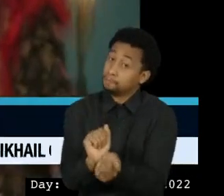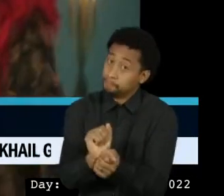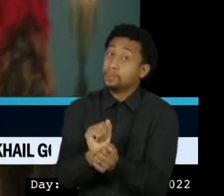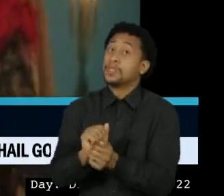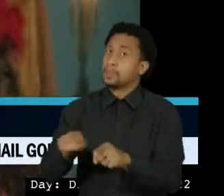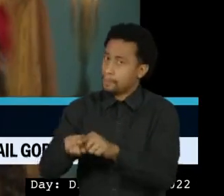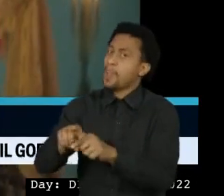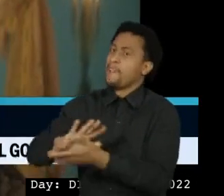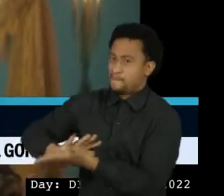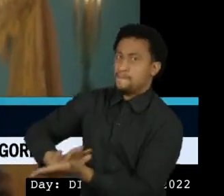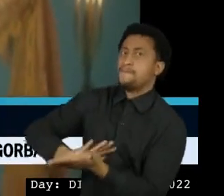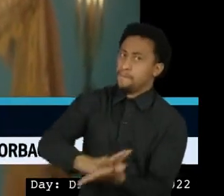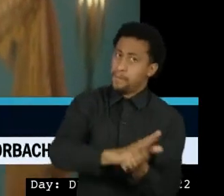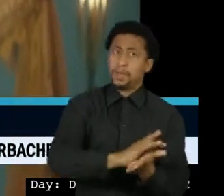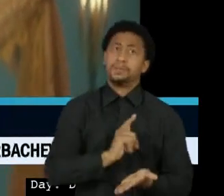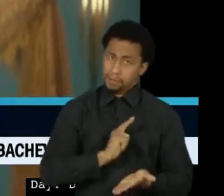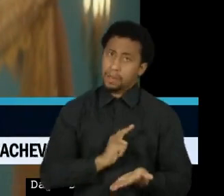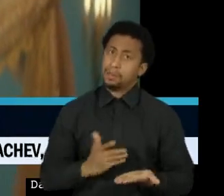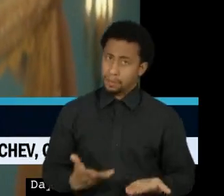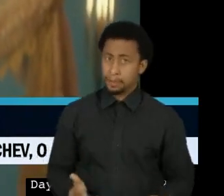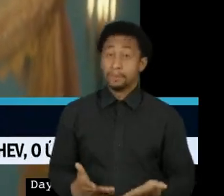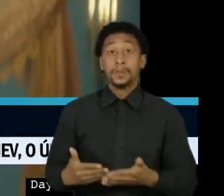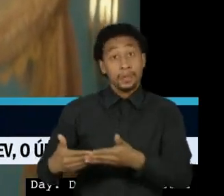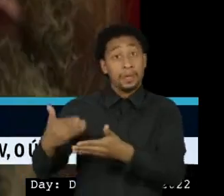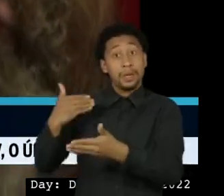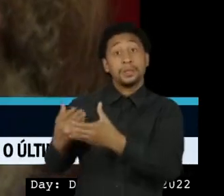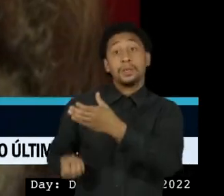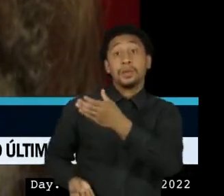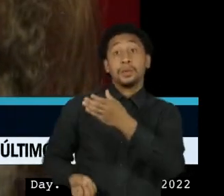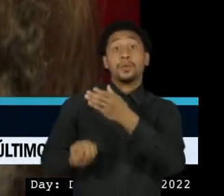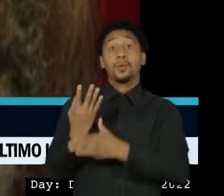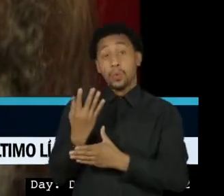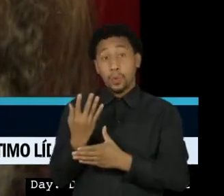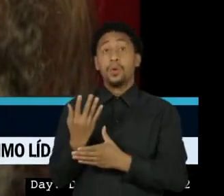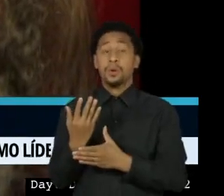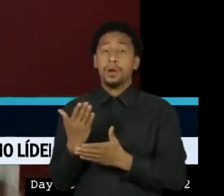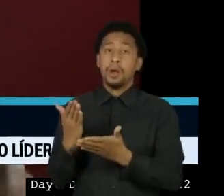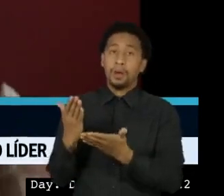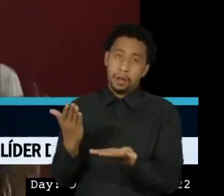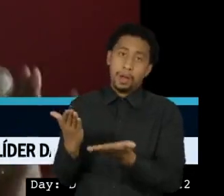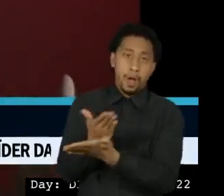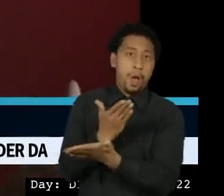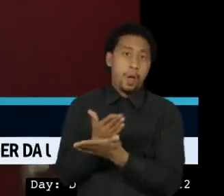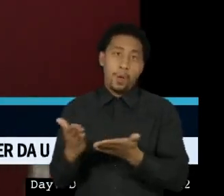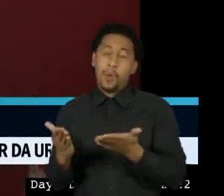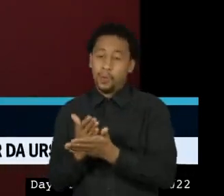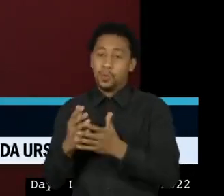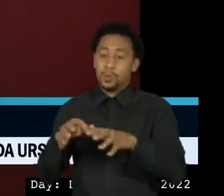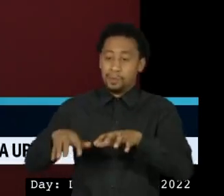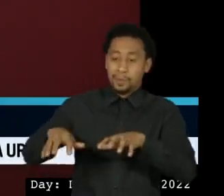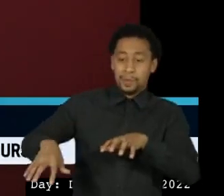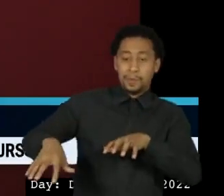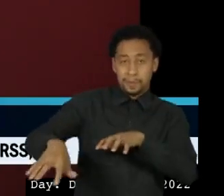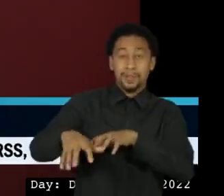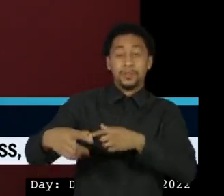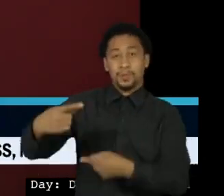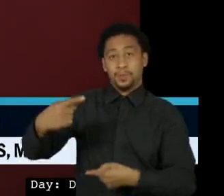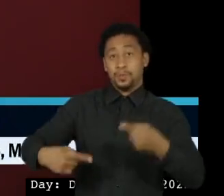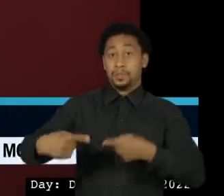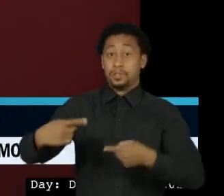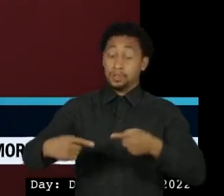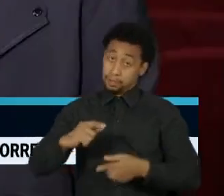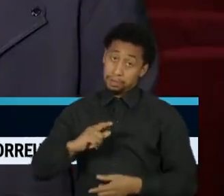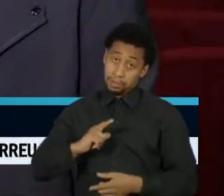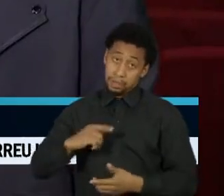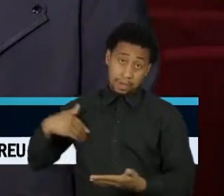genocida mas que foi digamos o fundador de algumas das grandes mazelas políticas que a gente carrega